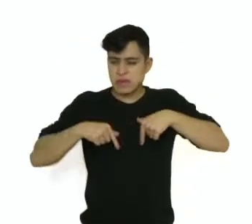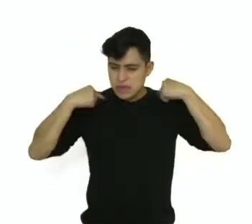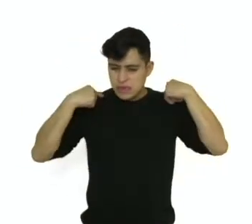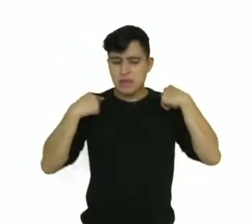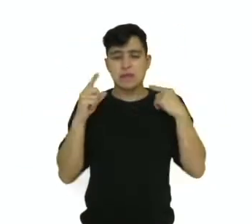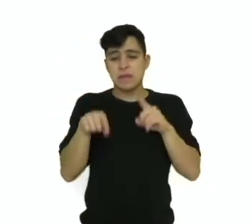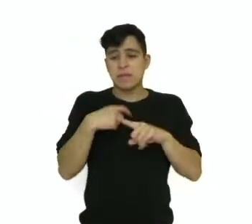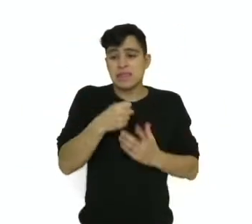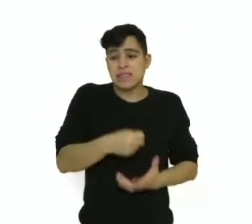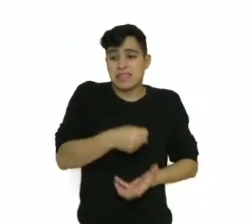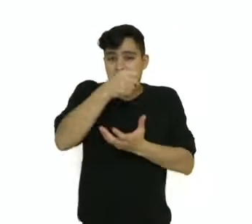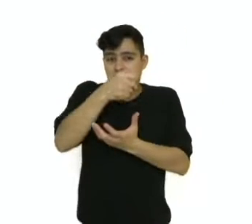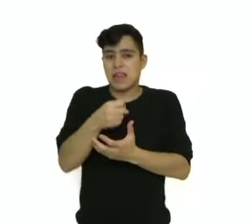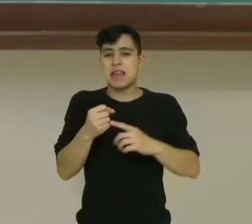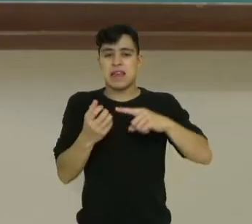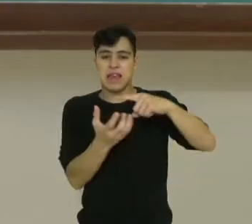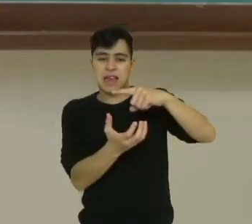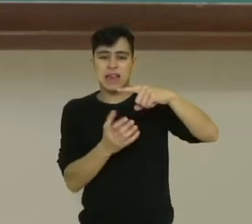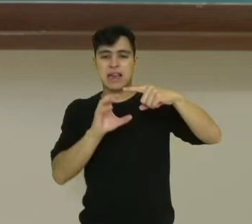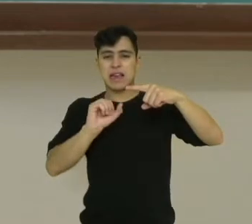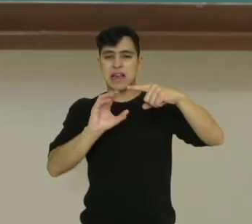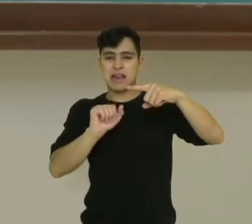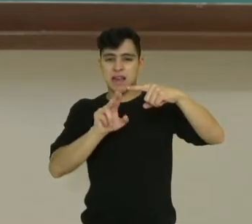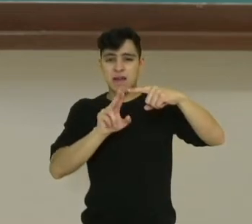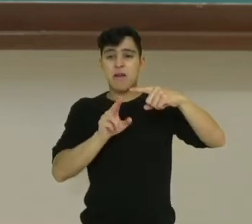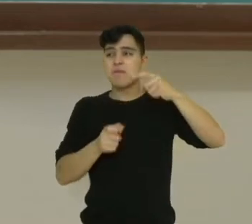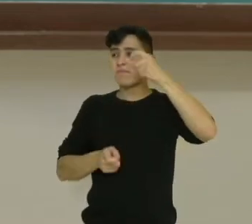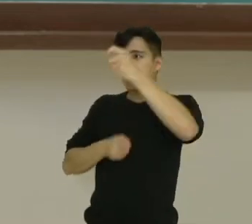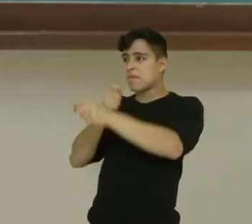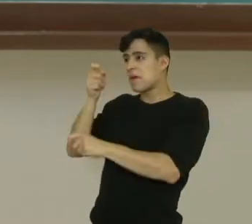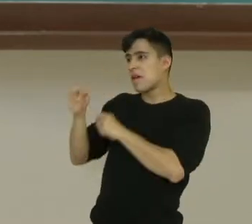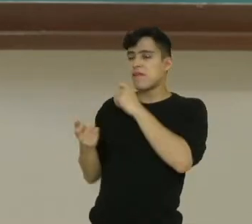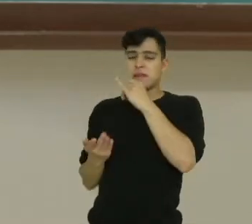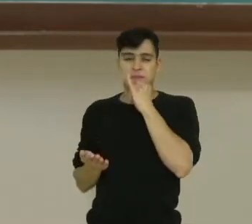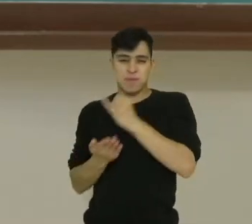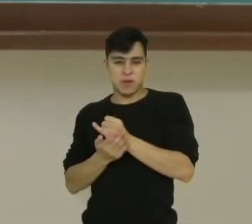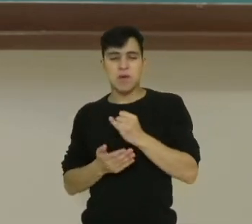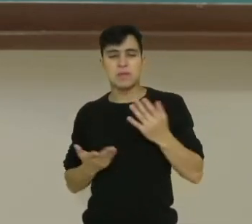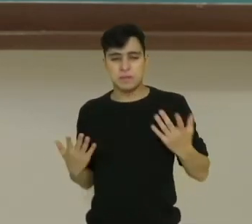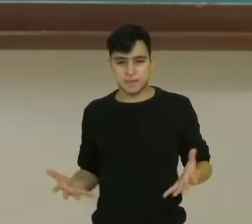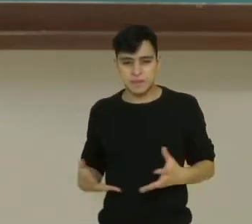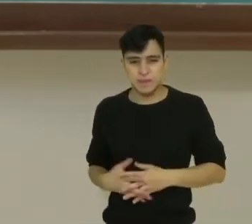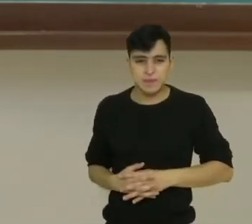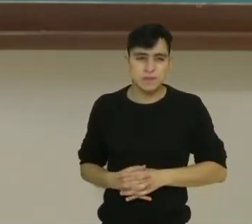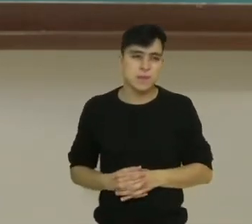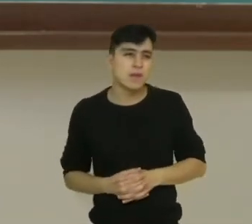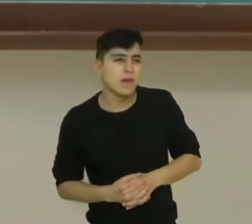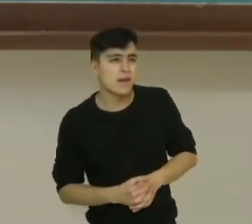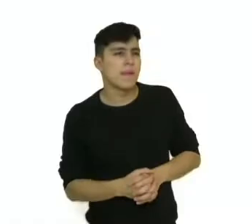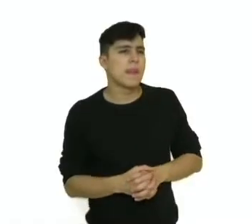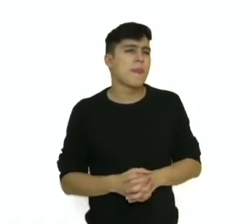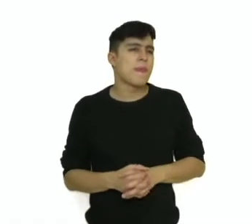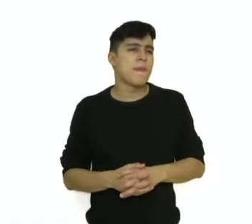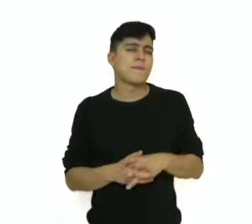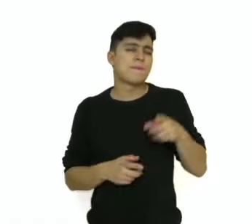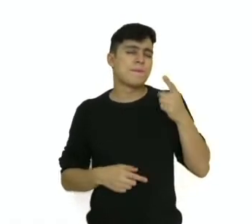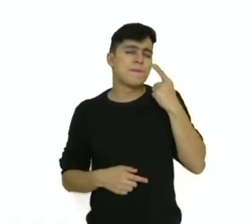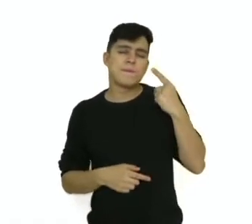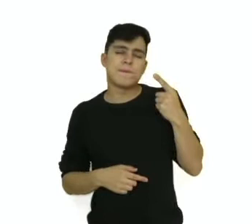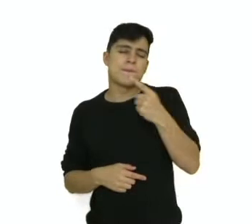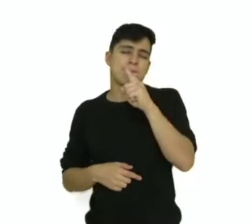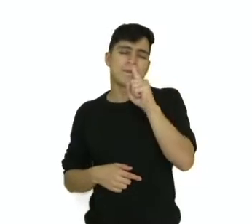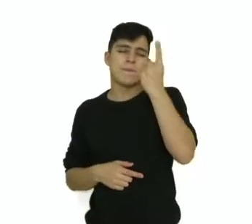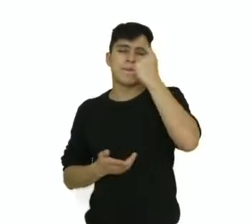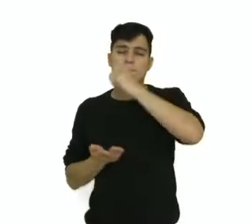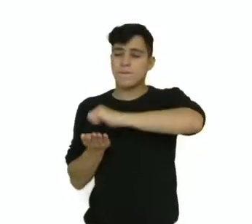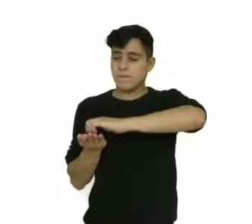de cacau, tá? Era a forma como eles pagavam os impostos deles, né? Então aqui, vamos fazer a nossa primeira atividade